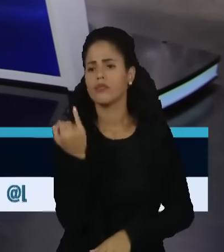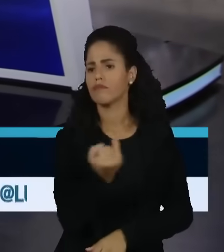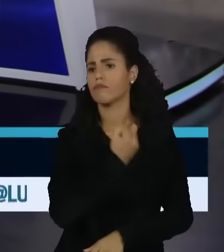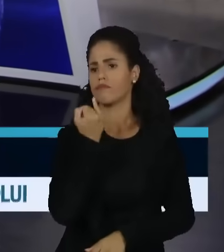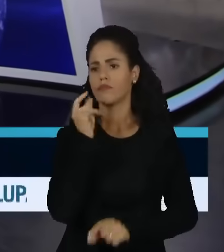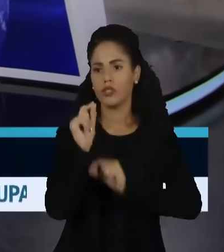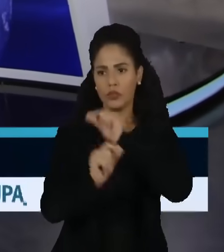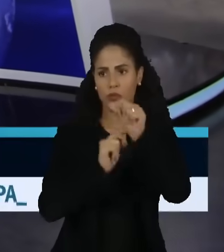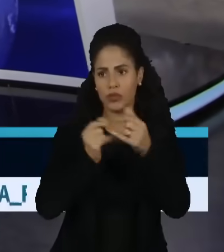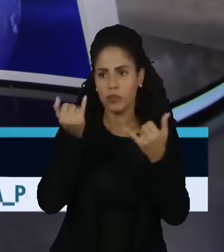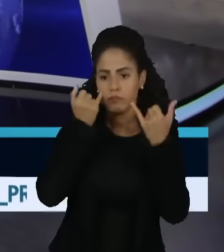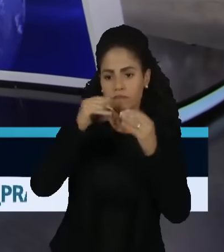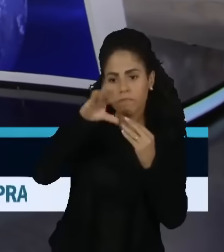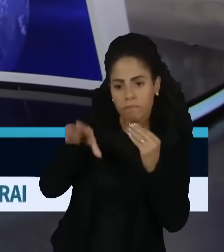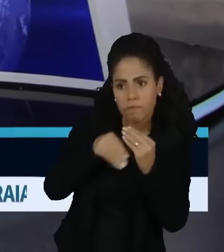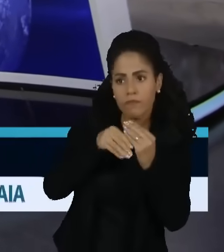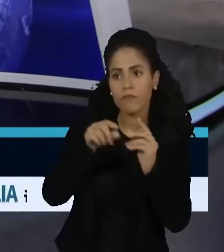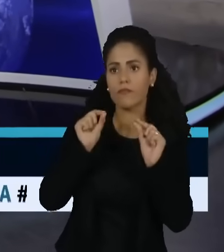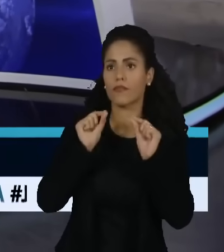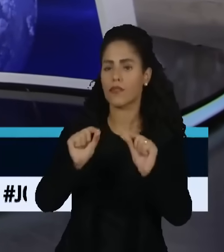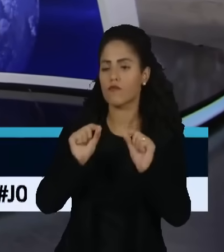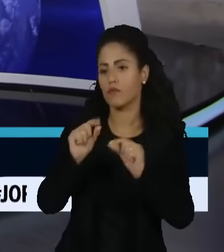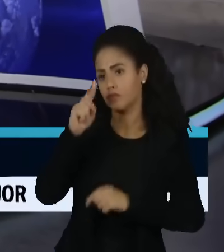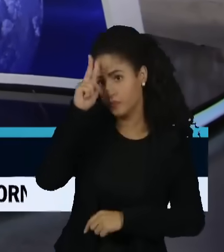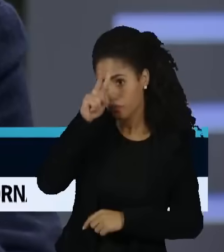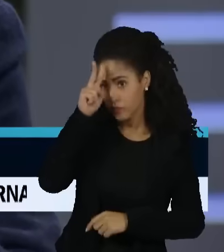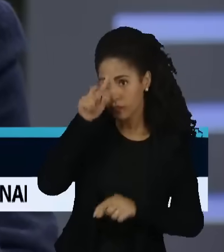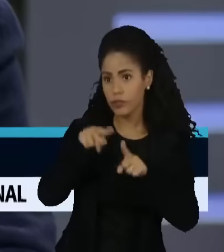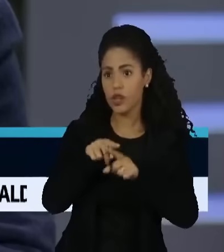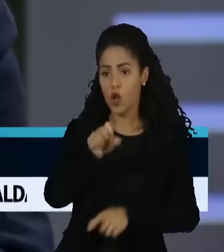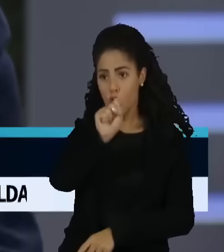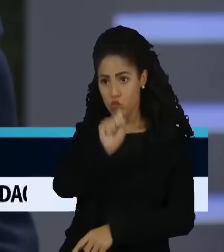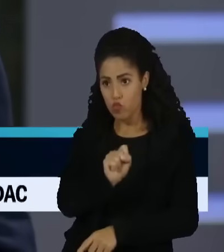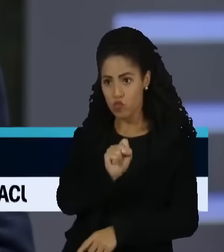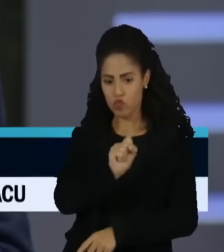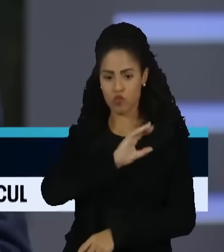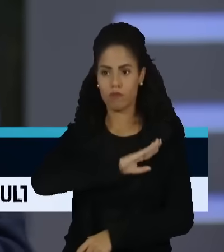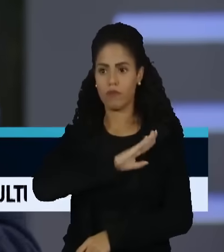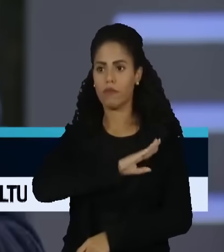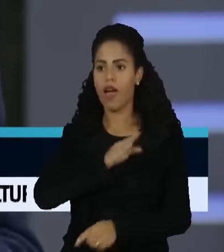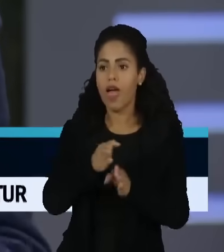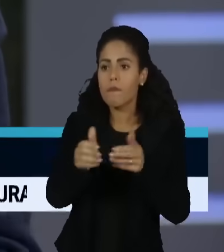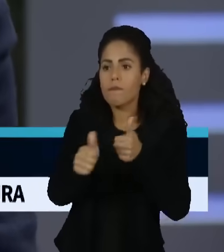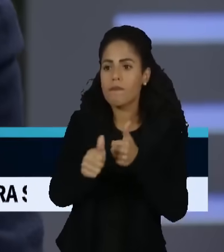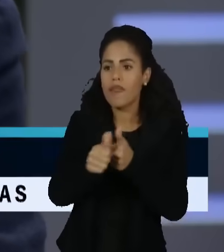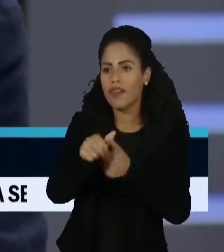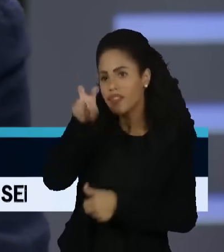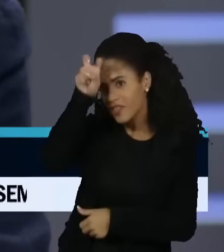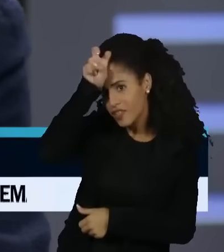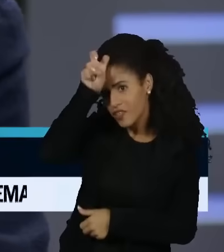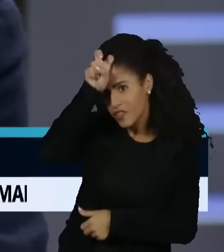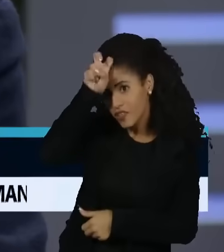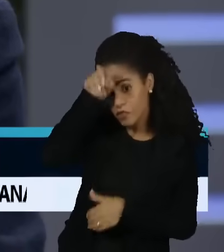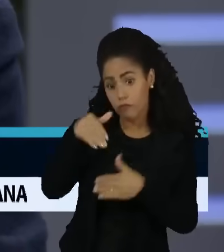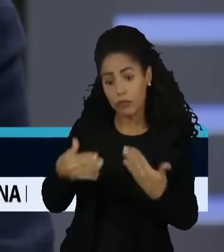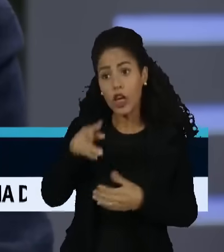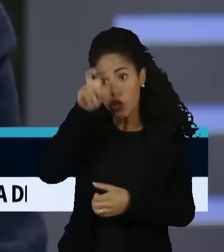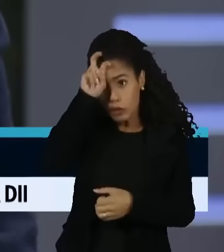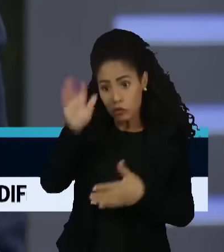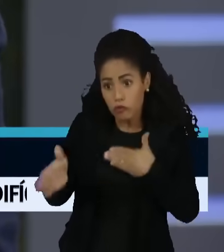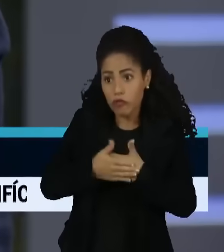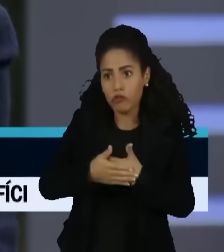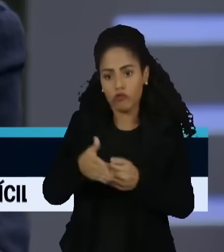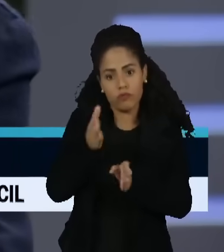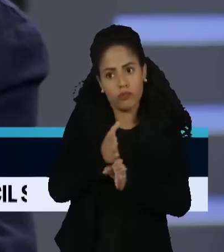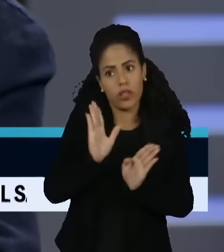um destaque importante para concluir, lembrando que o sul da faixa de Gaza é o Egito. Né? E o Egito também fechou as fronteiras no sul. Por